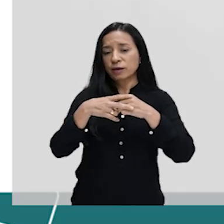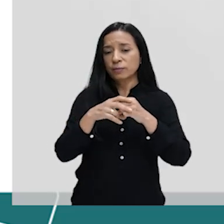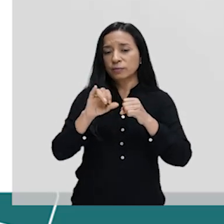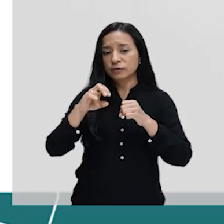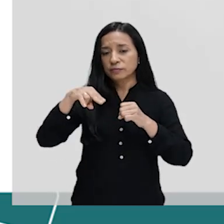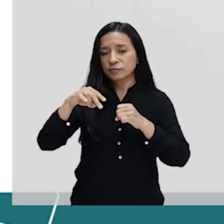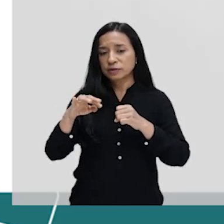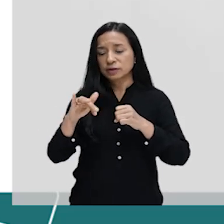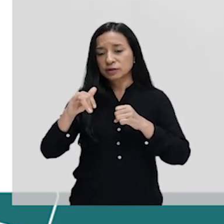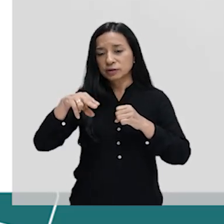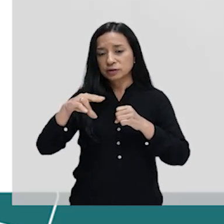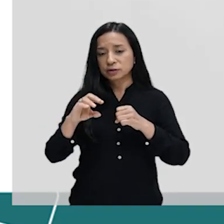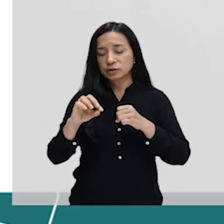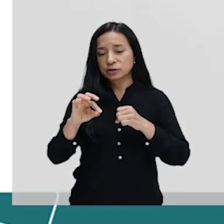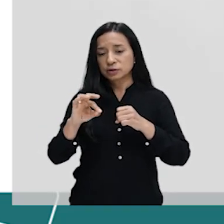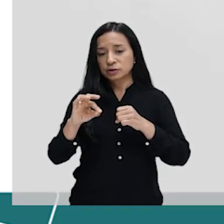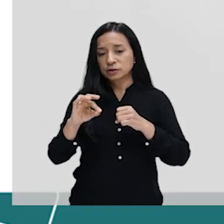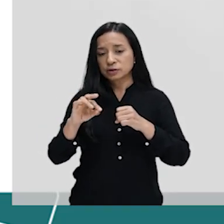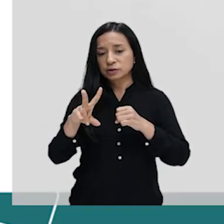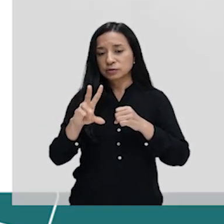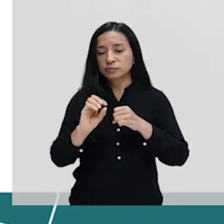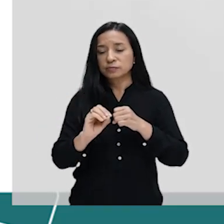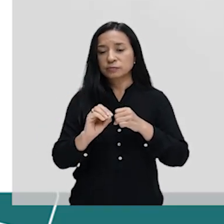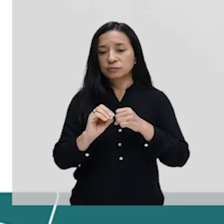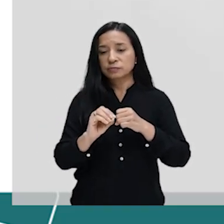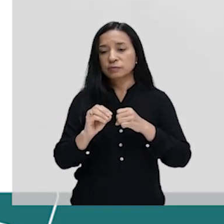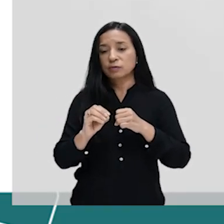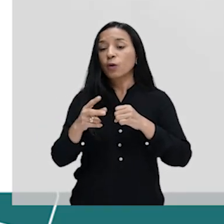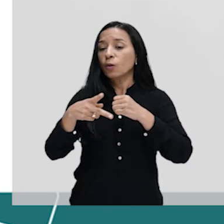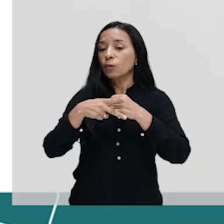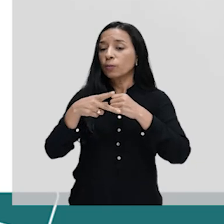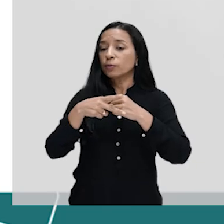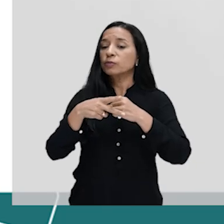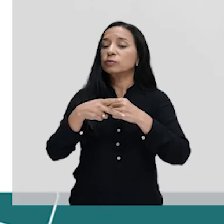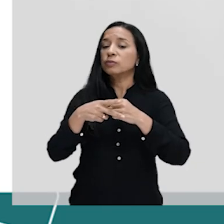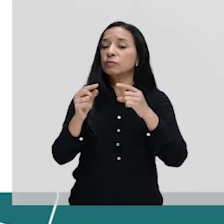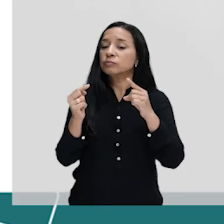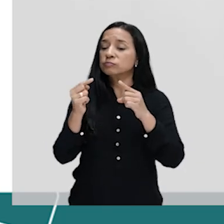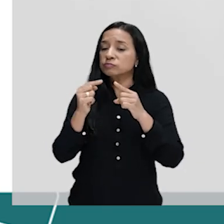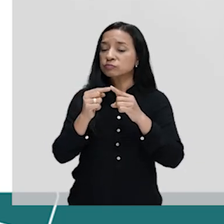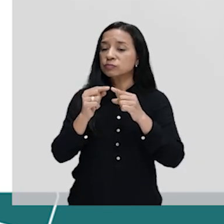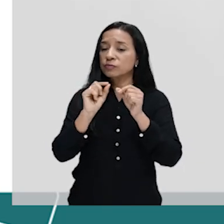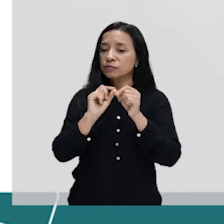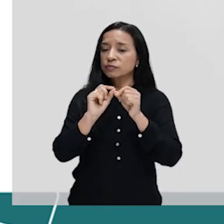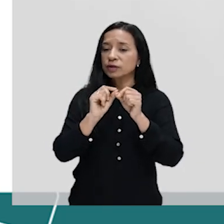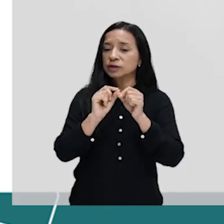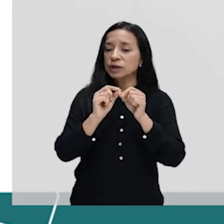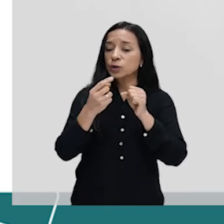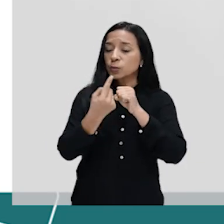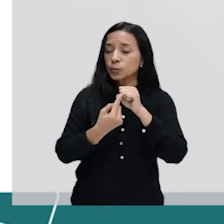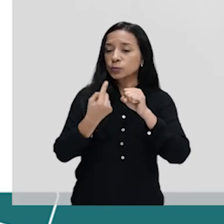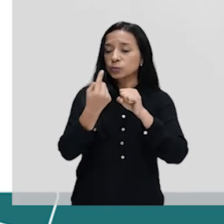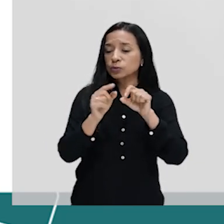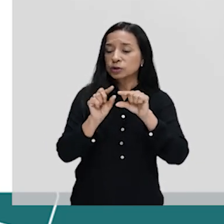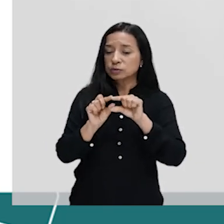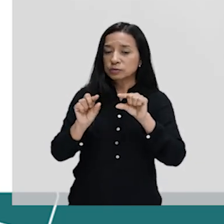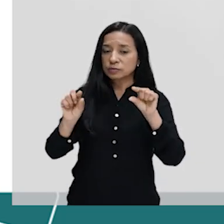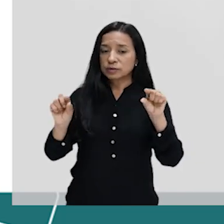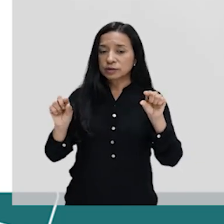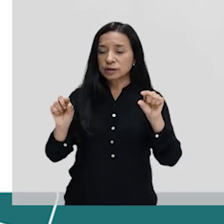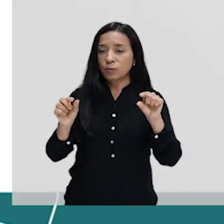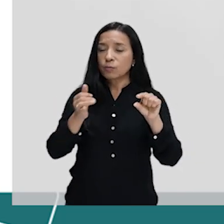Isso porque, nesse caso, o pronome está exercendo a função de sujeito da oração. Essa tarefa é para eu